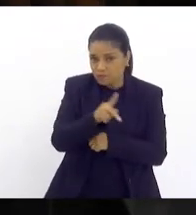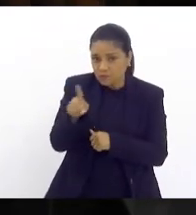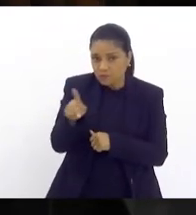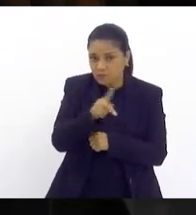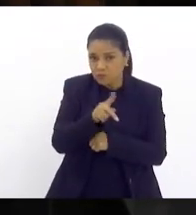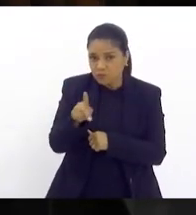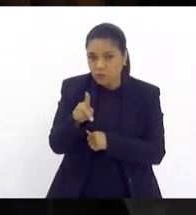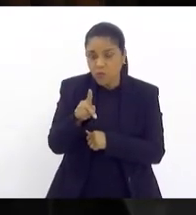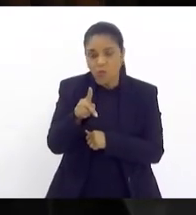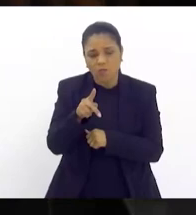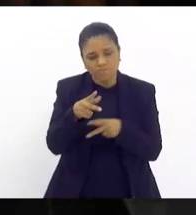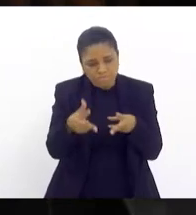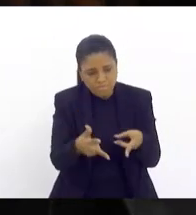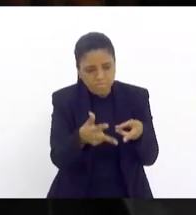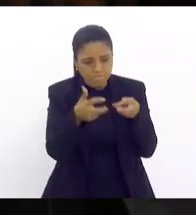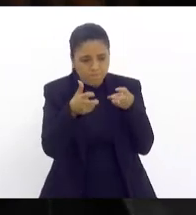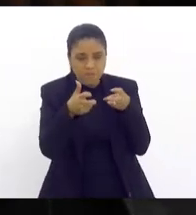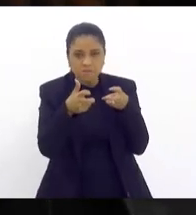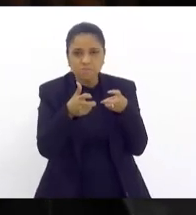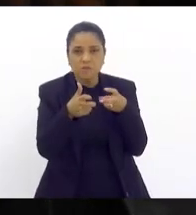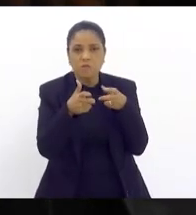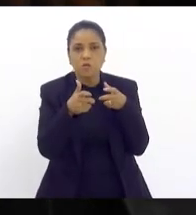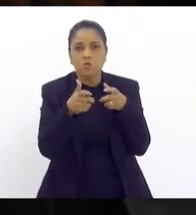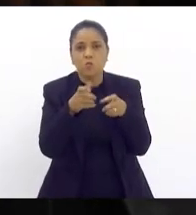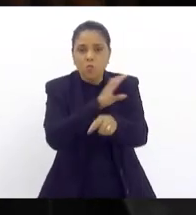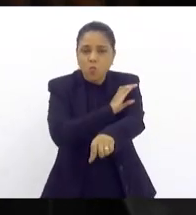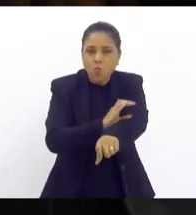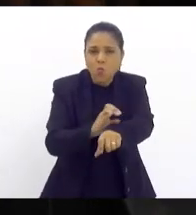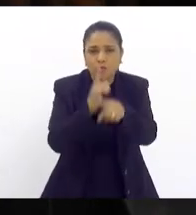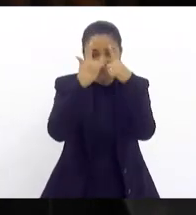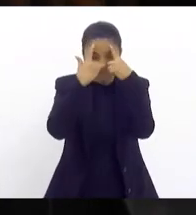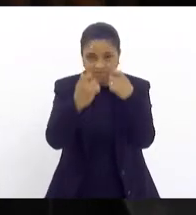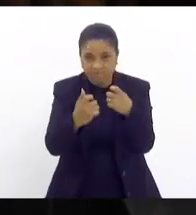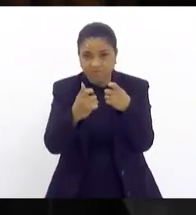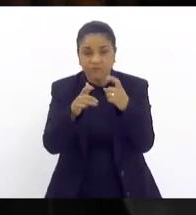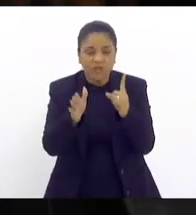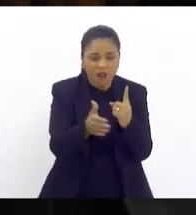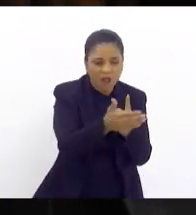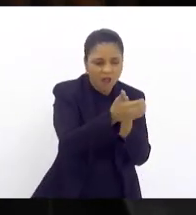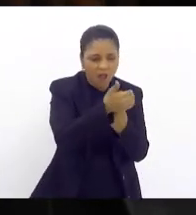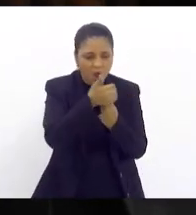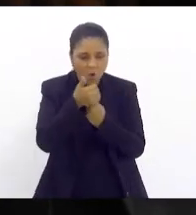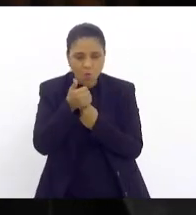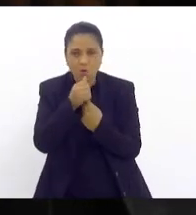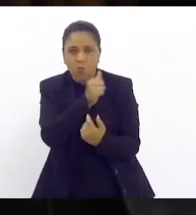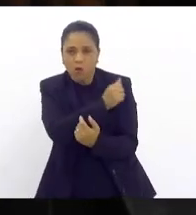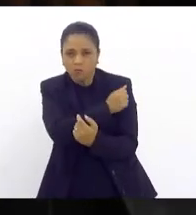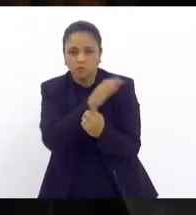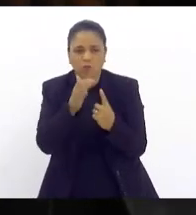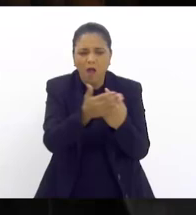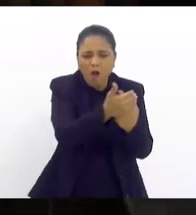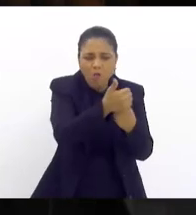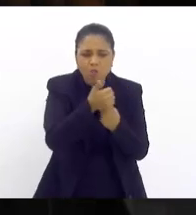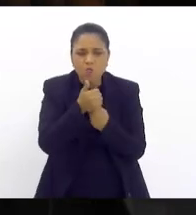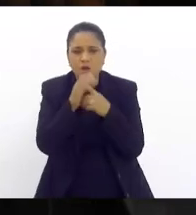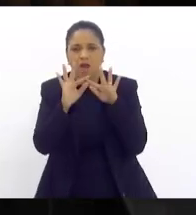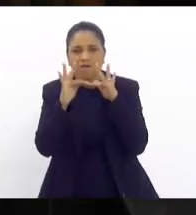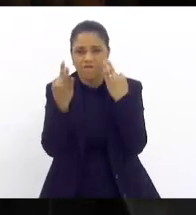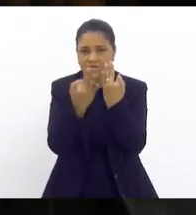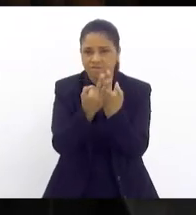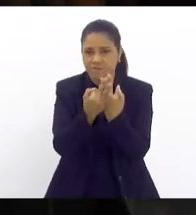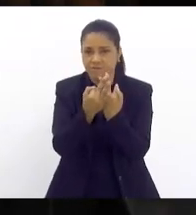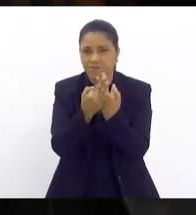localizar um comportamento agressivo acolheram um estudante acolher uma família e perceber